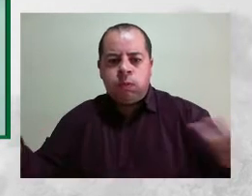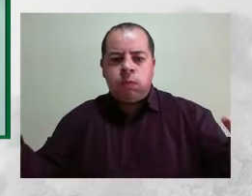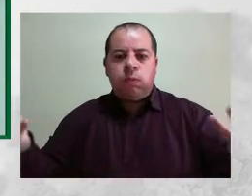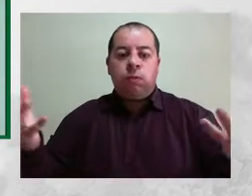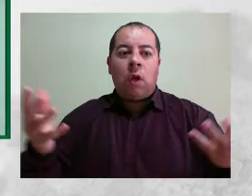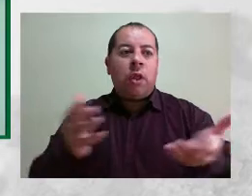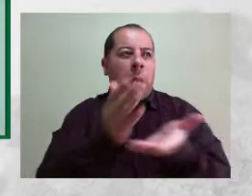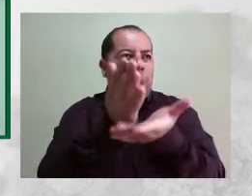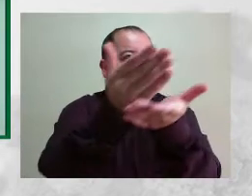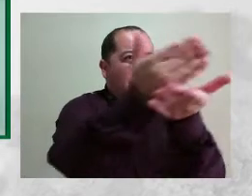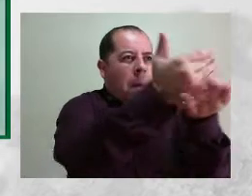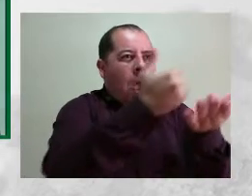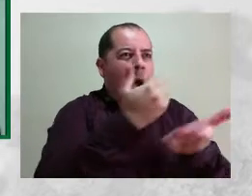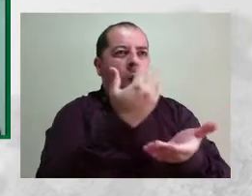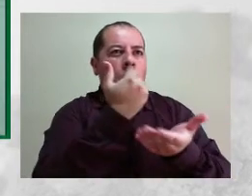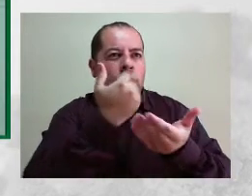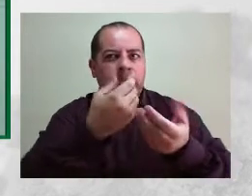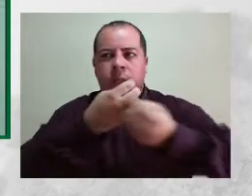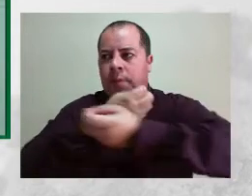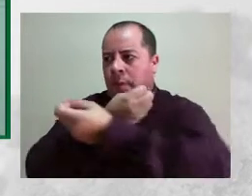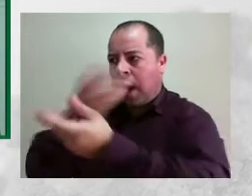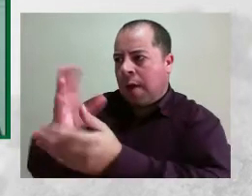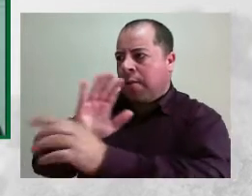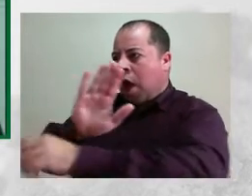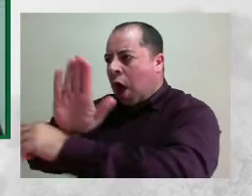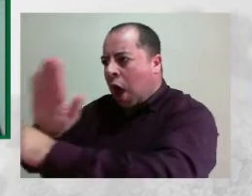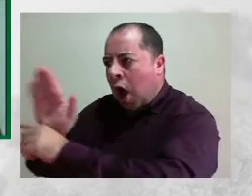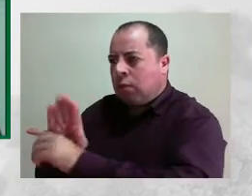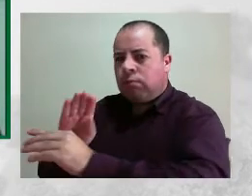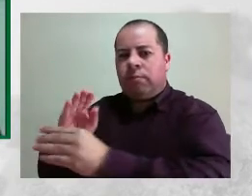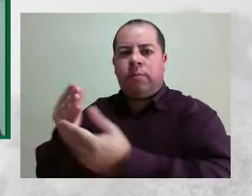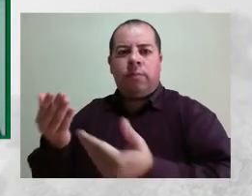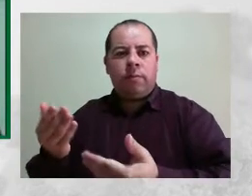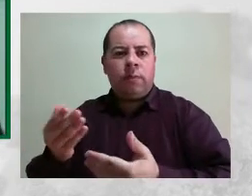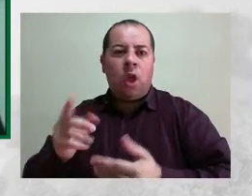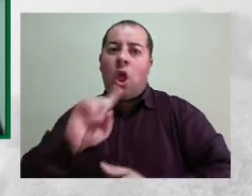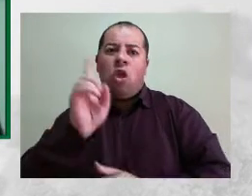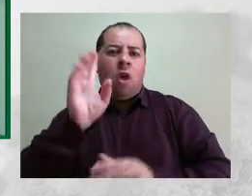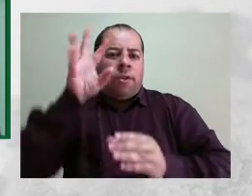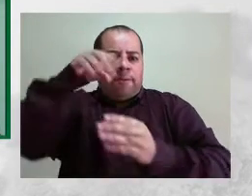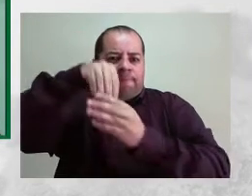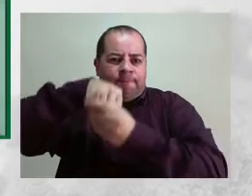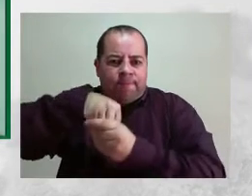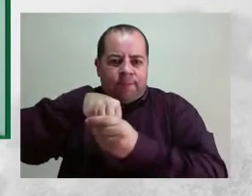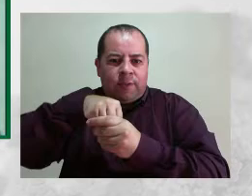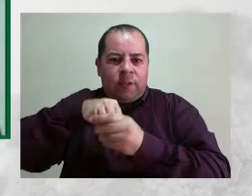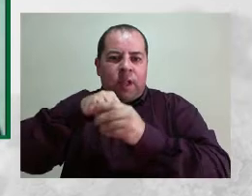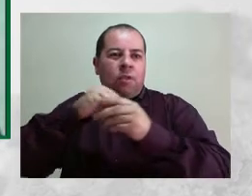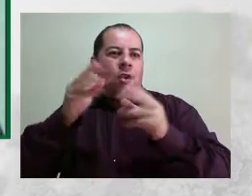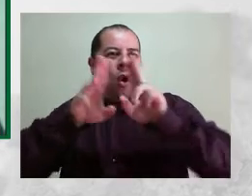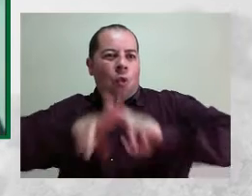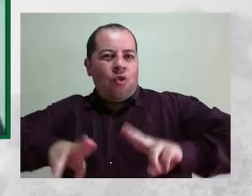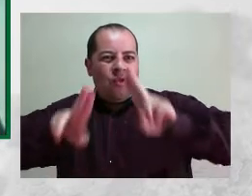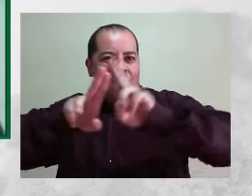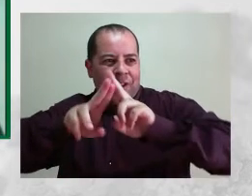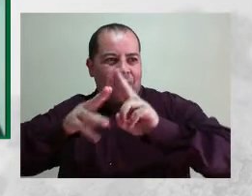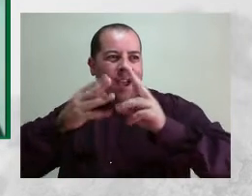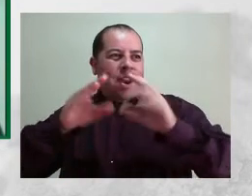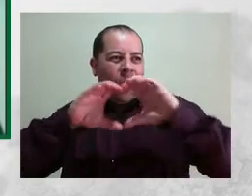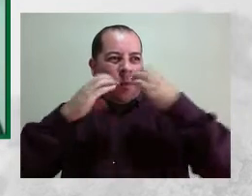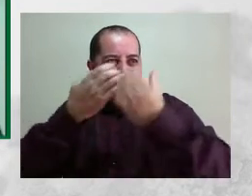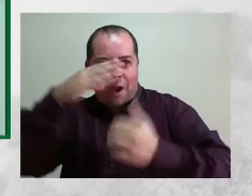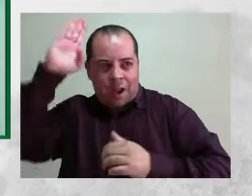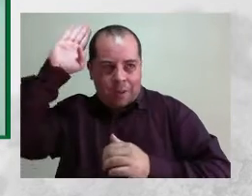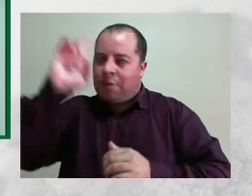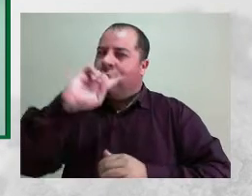alimentos, buscar doações, porque as nossas ações não ficaram restritas somente à nossa